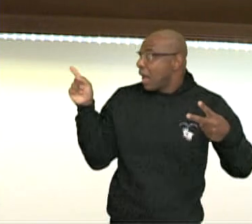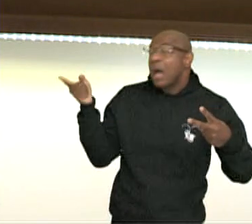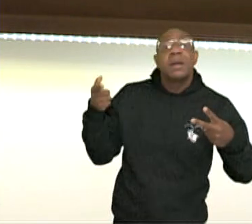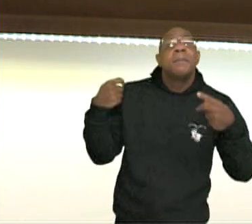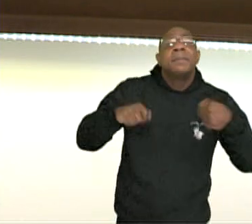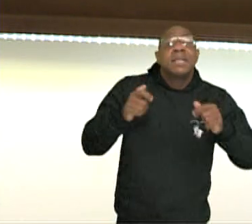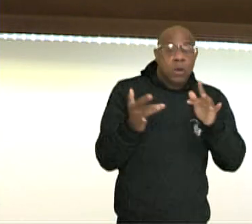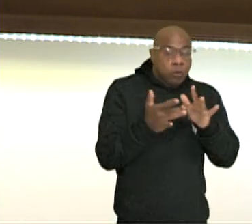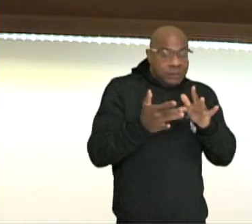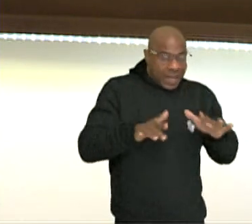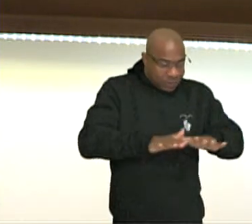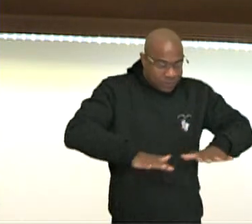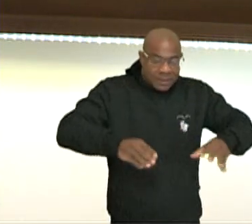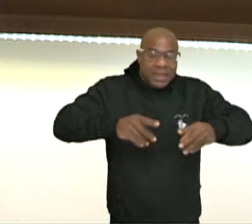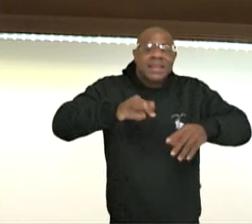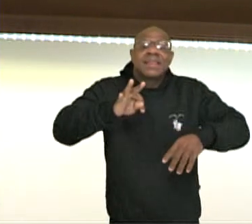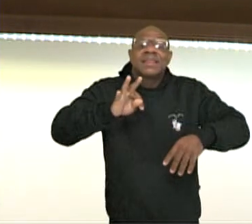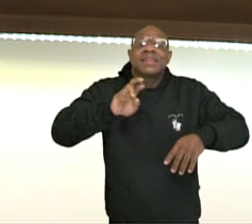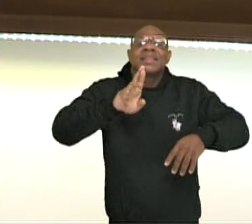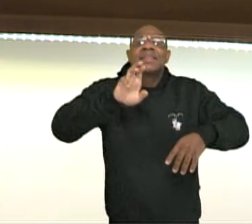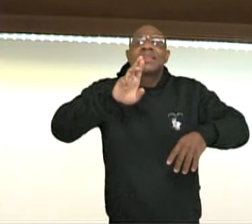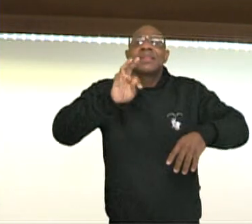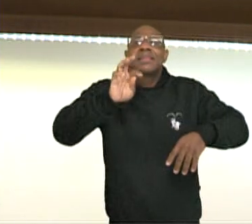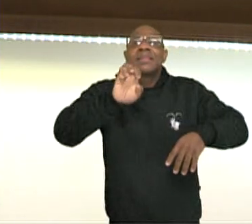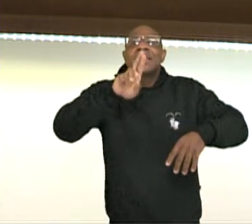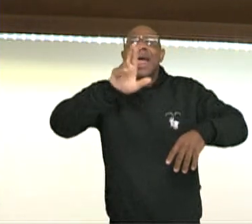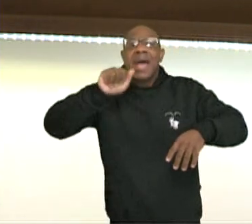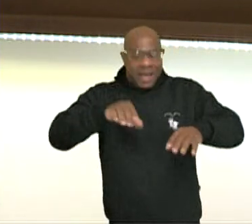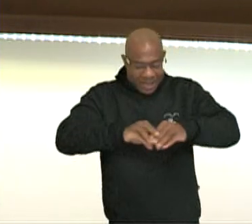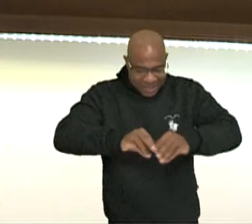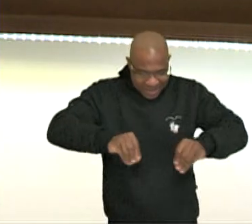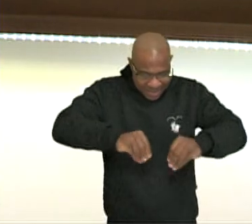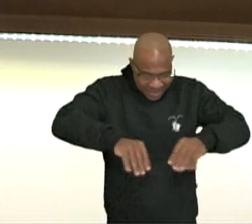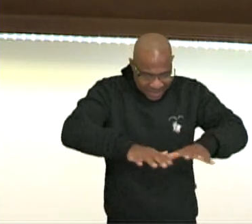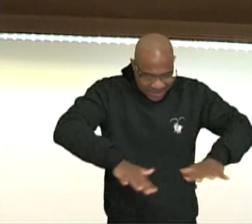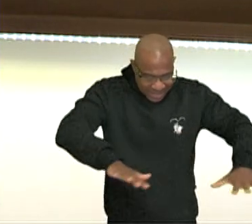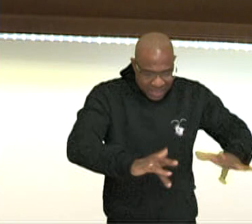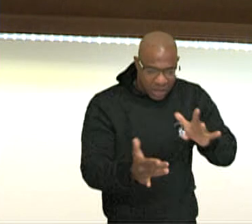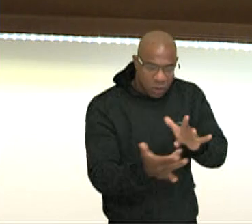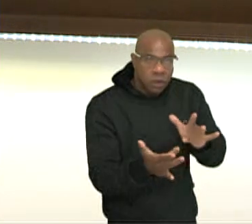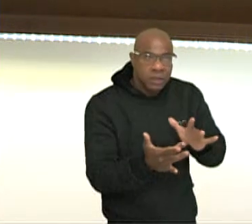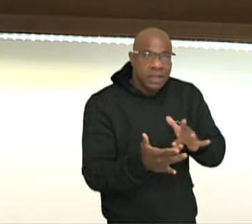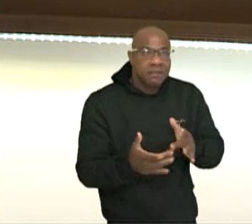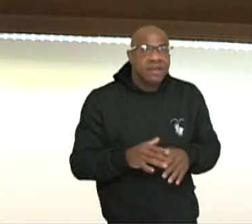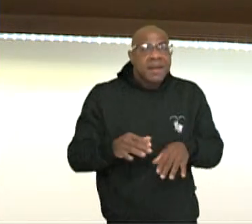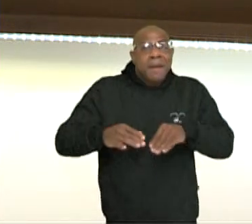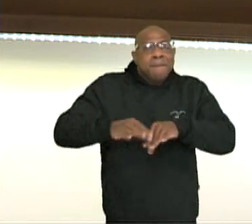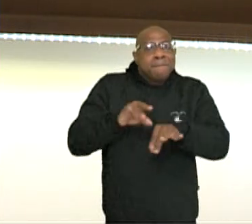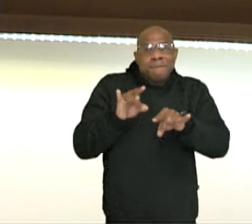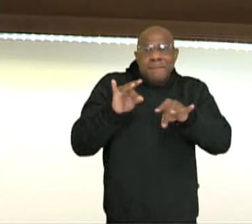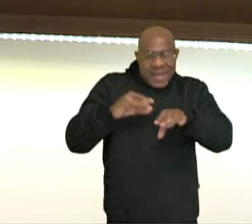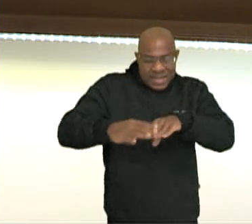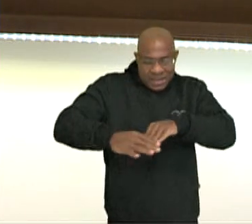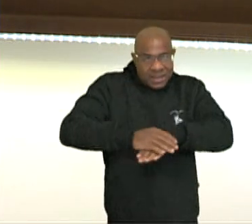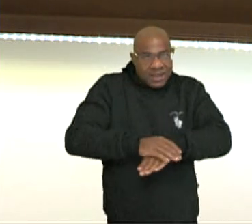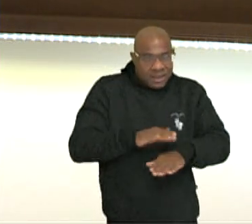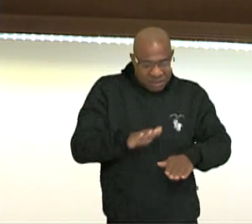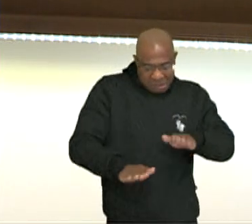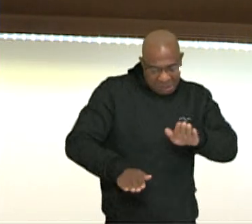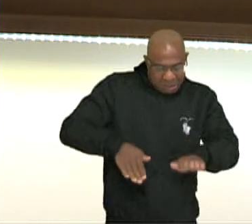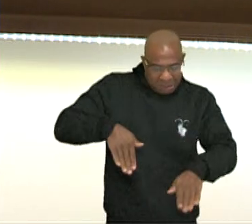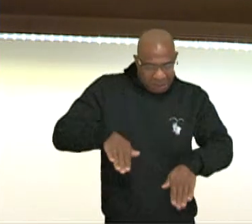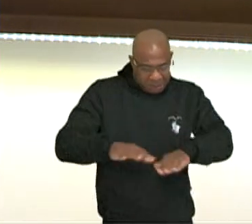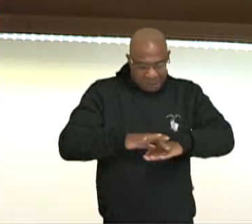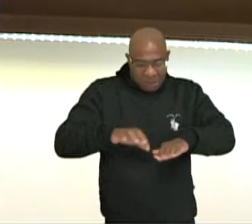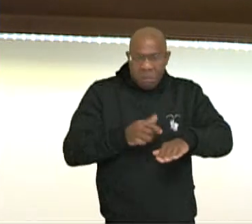verme, dos nematódios, que vão fazer o quê? Vão penetrar na pele. Então, olha aqui, ó, fezes